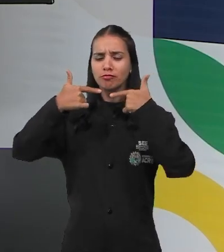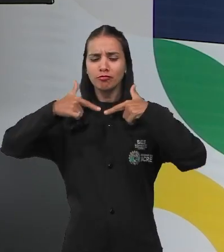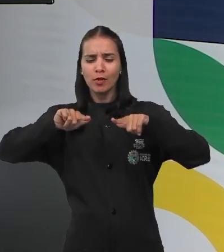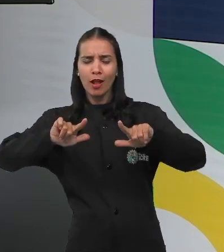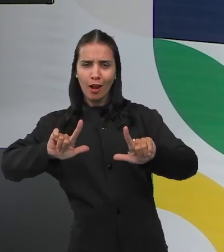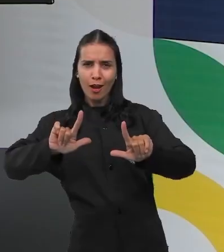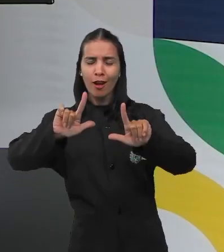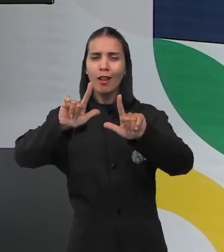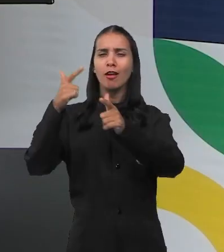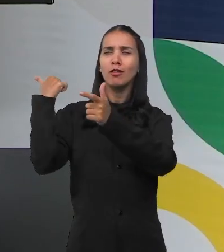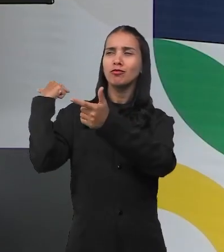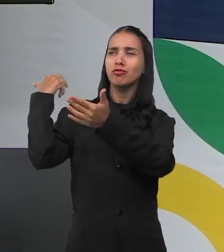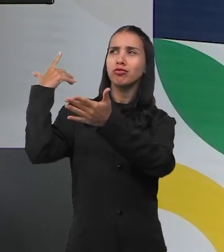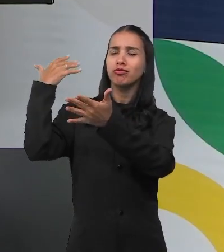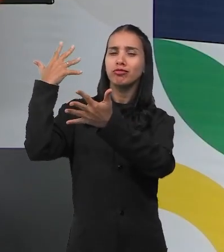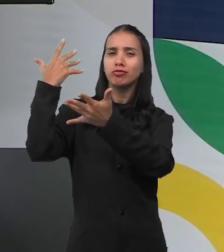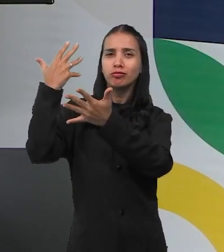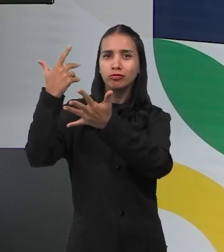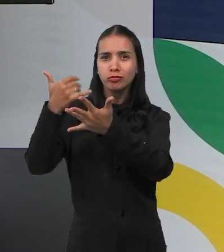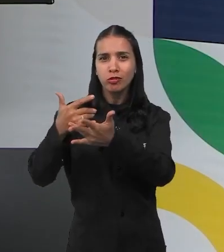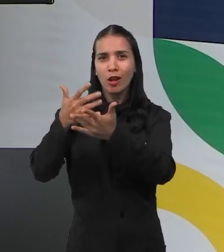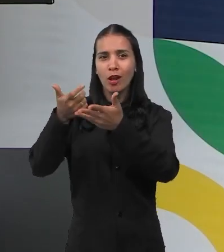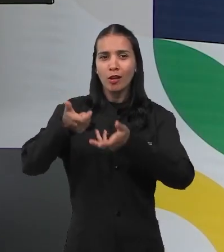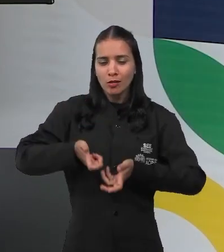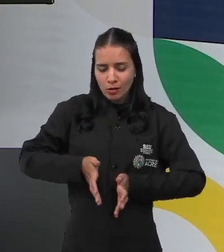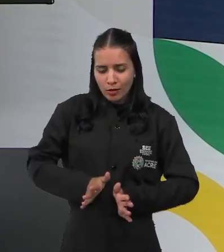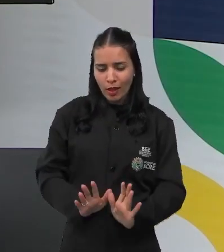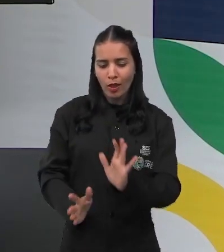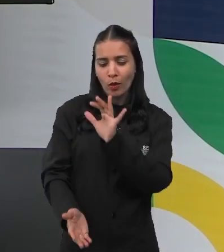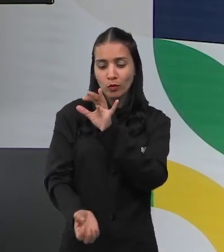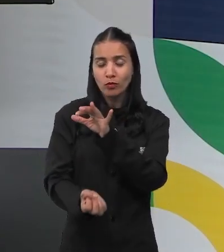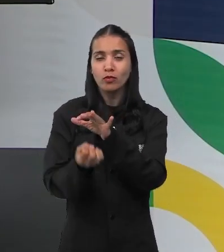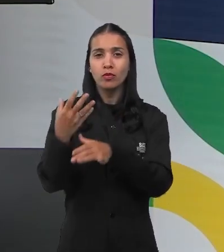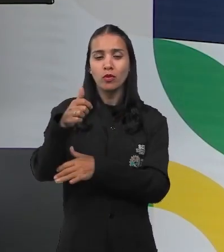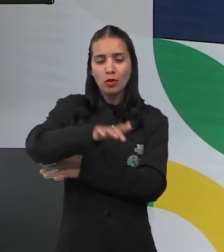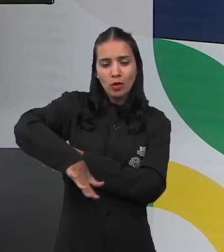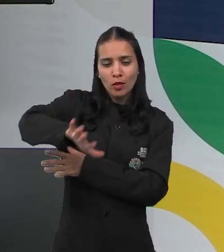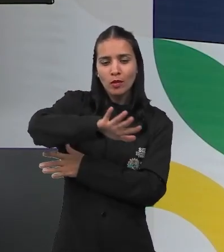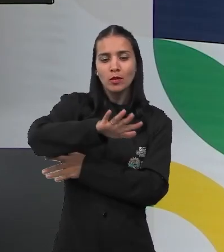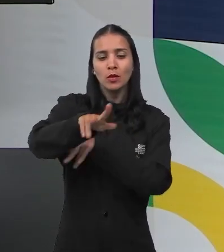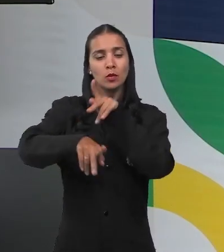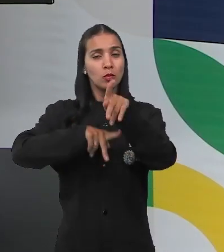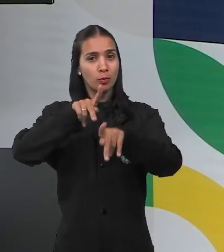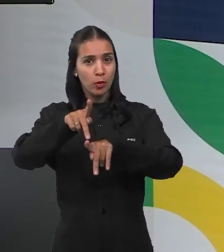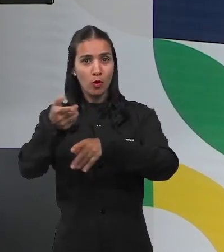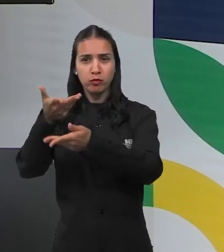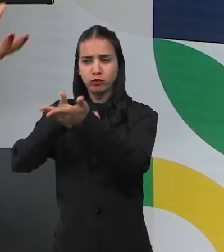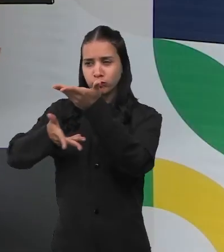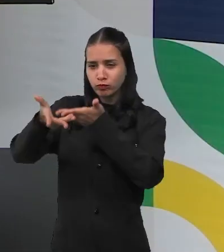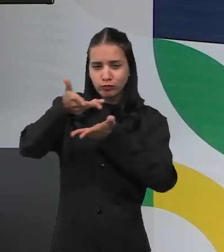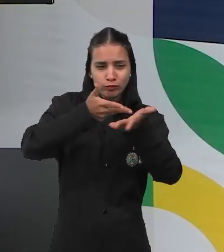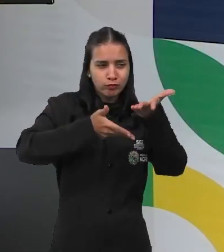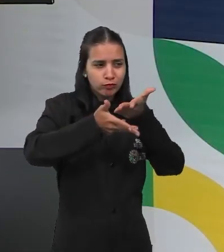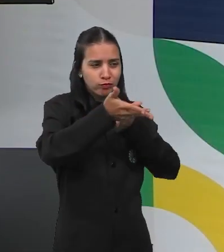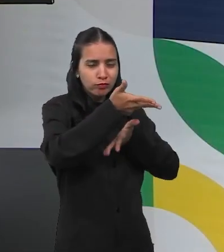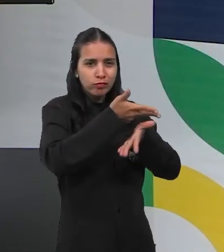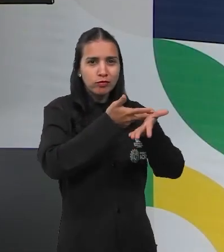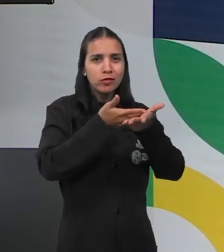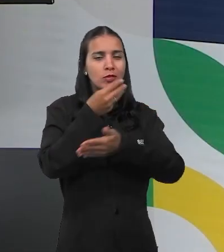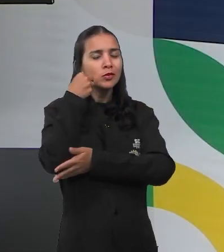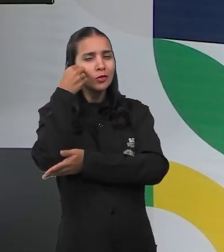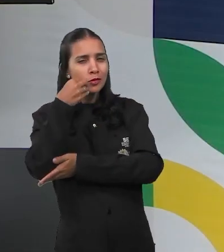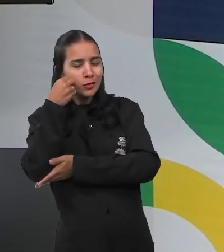de arte, que nasceu no meio do povo, com a vida, com a troca de experiência entre o público e os